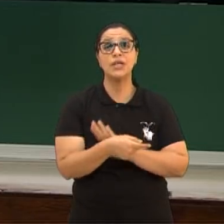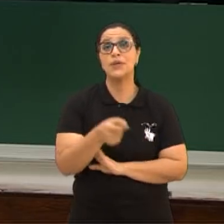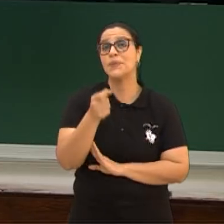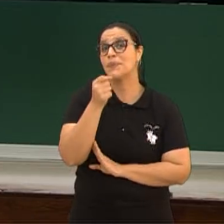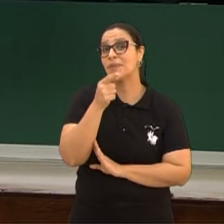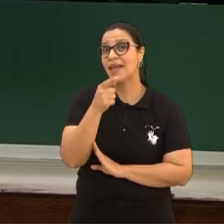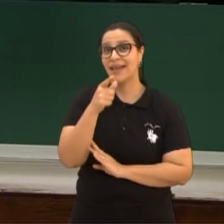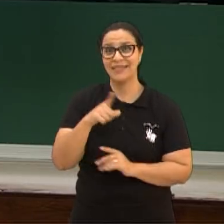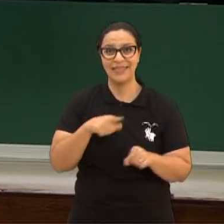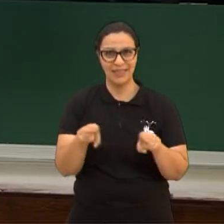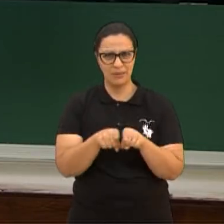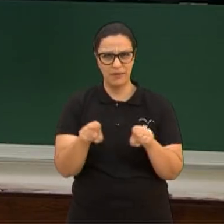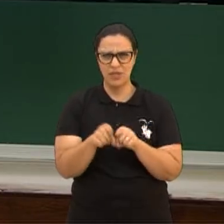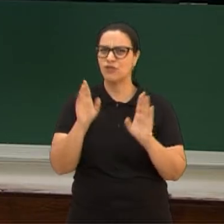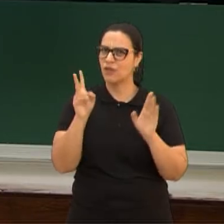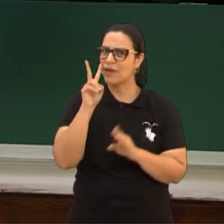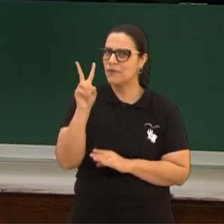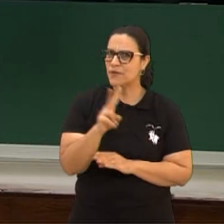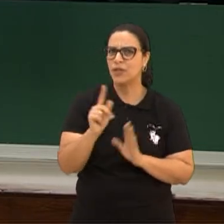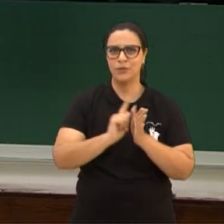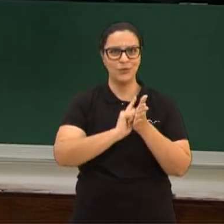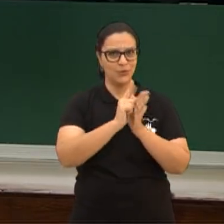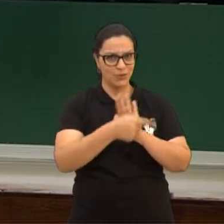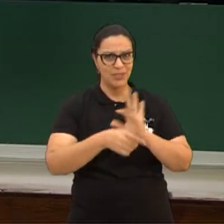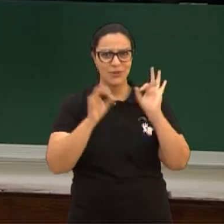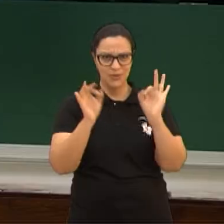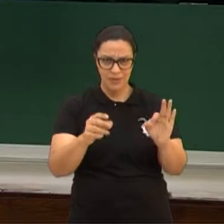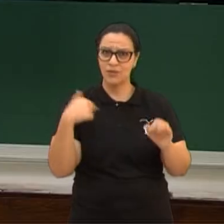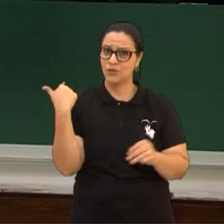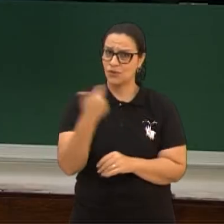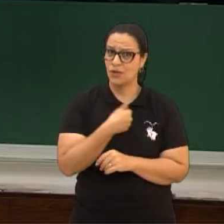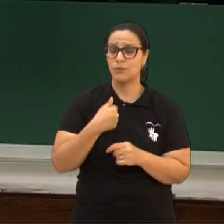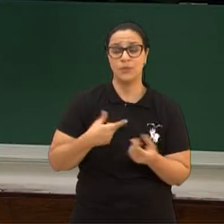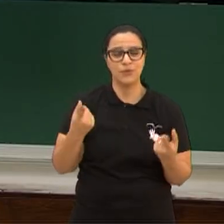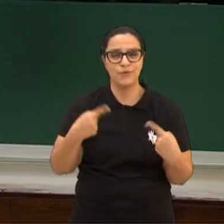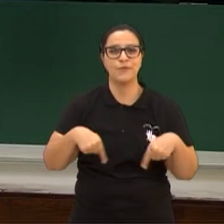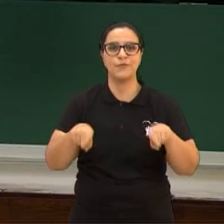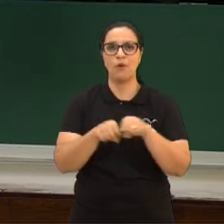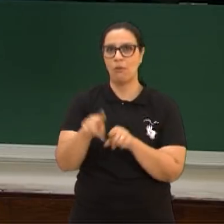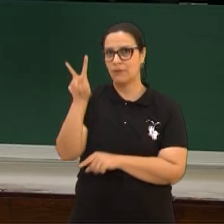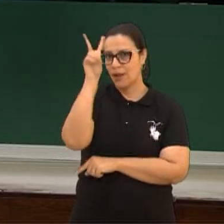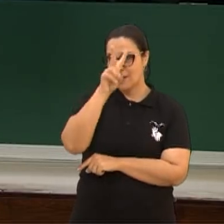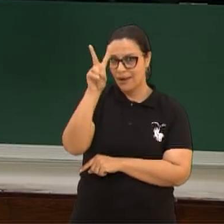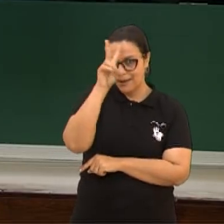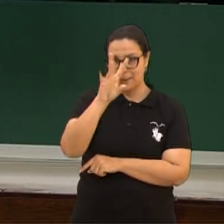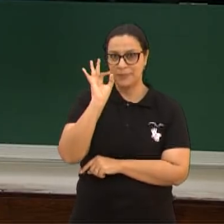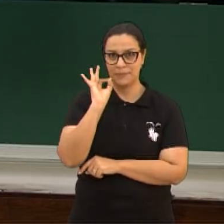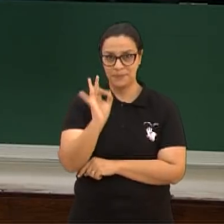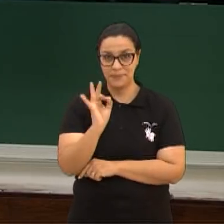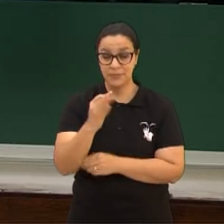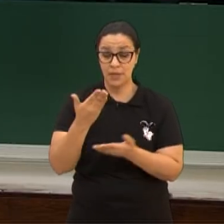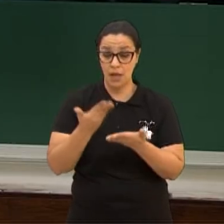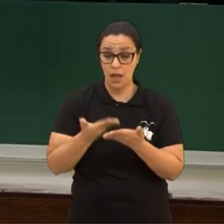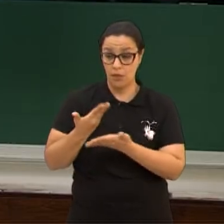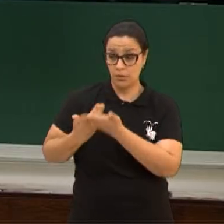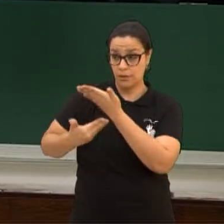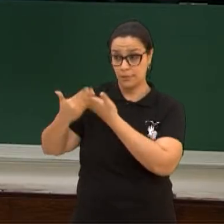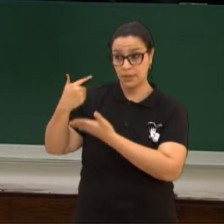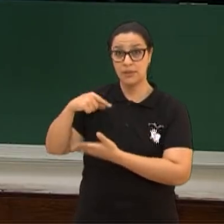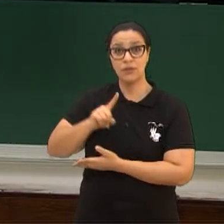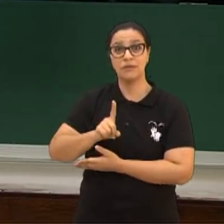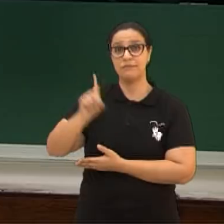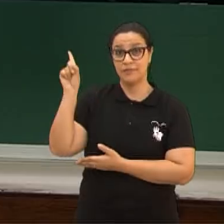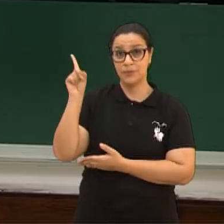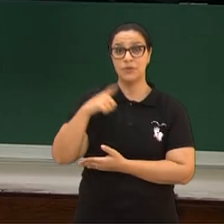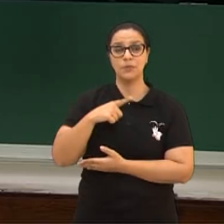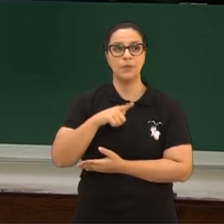comic strips. Vocês já viram esse gênero, mas a gente vai dar uma relembrada nele. Na aulinha anterior, nós